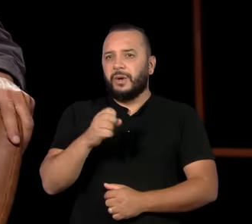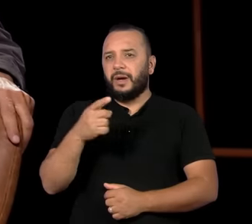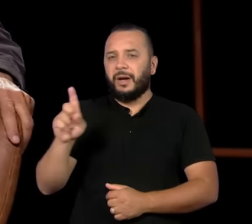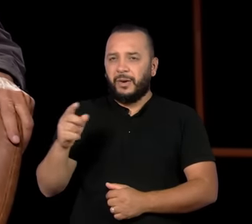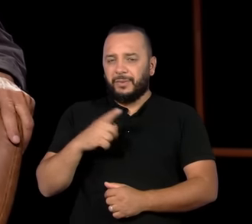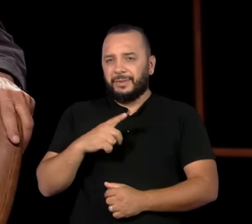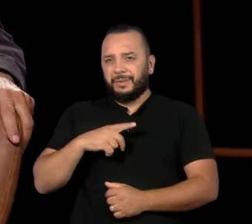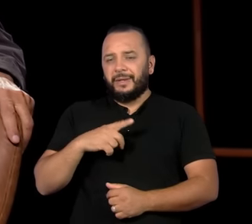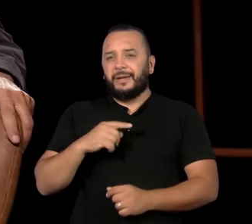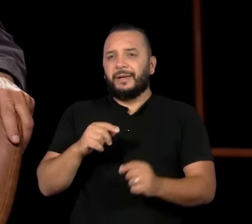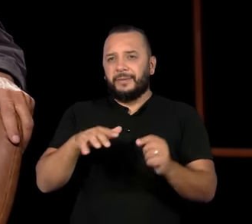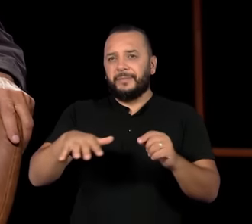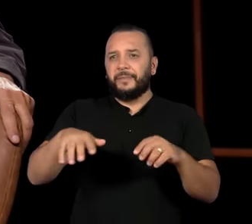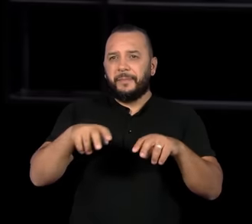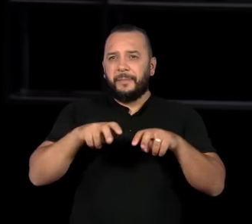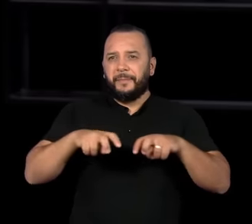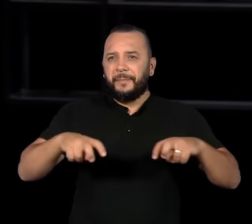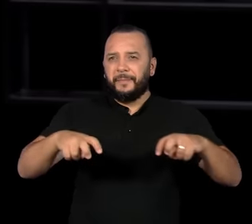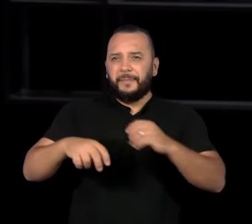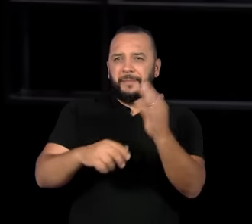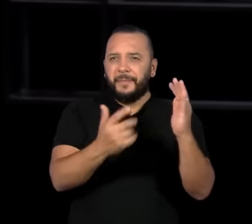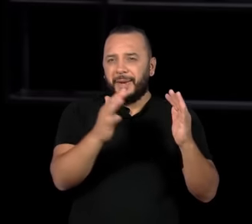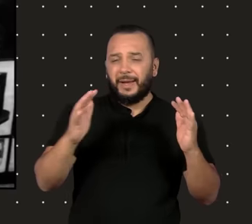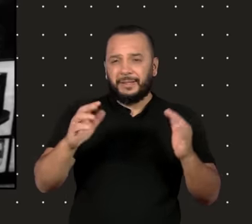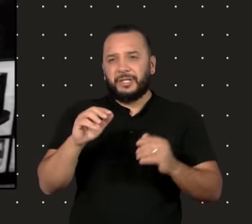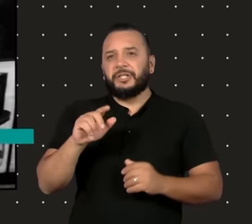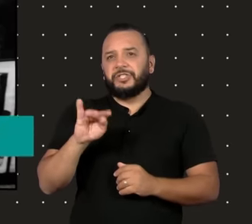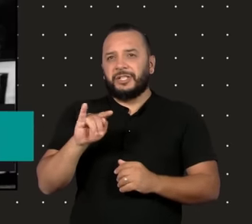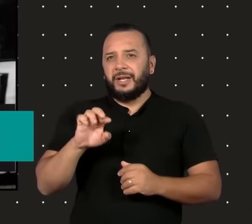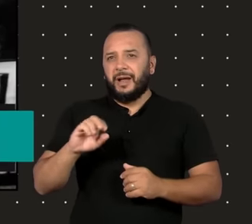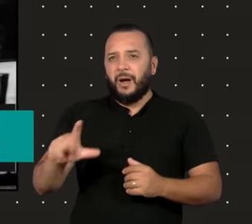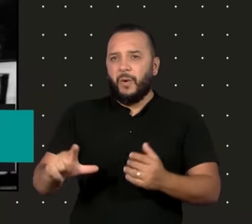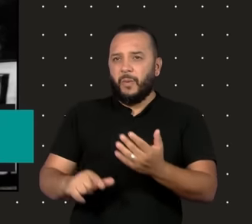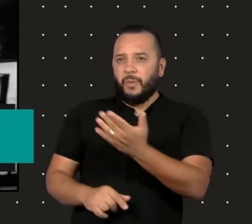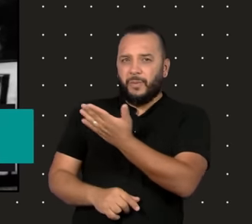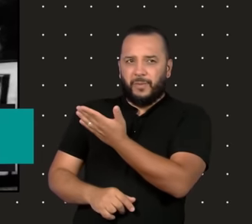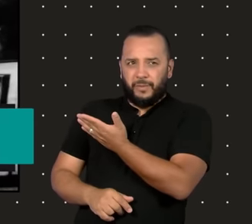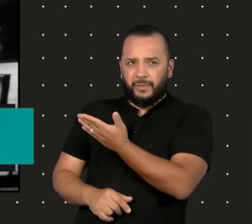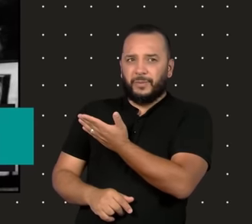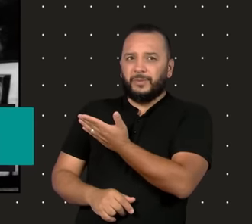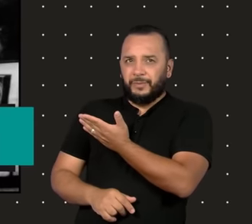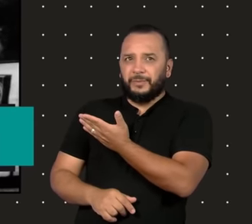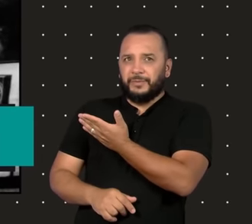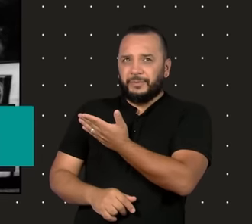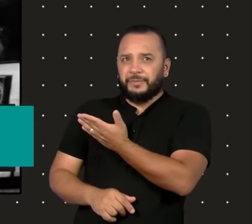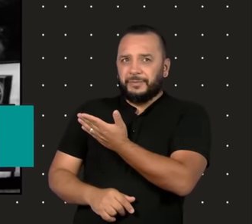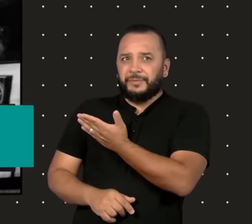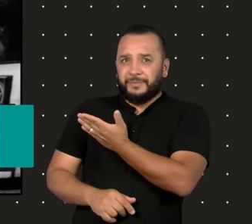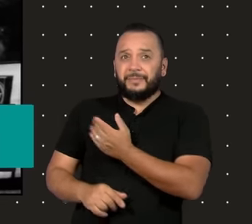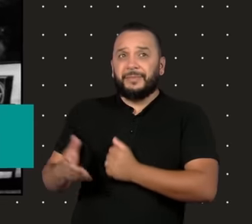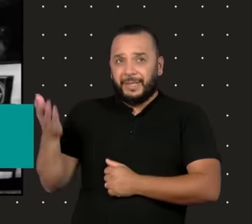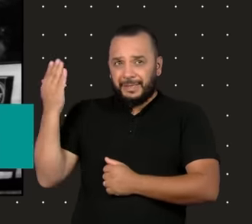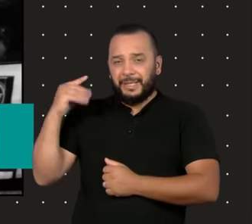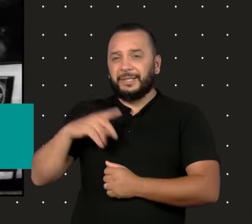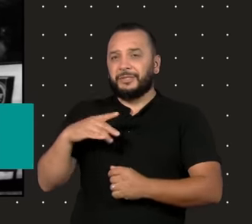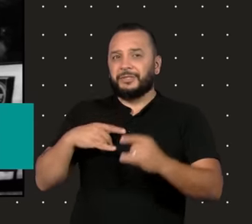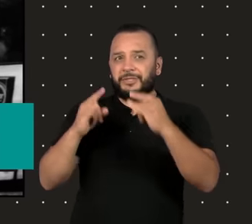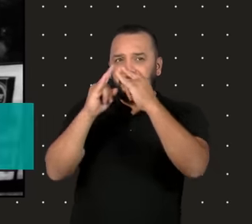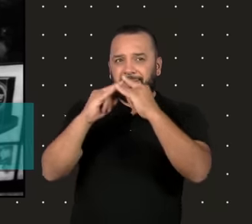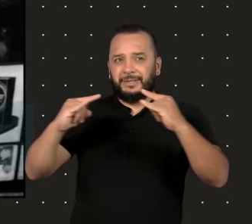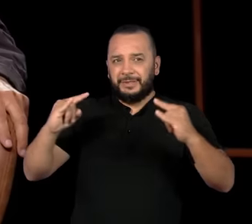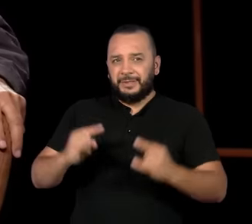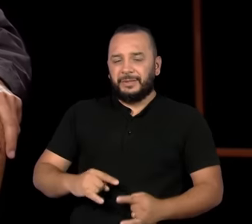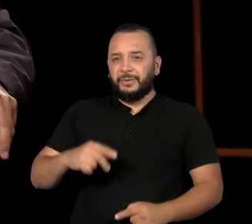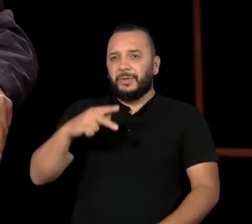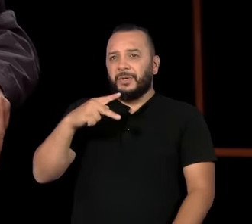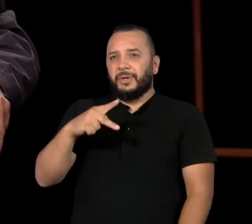General Olímpio da Silveira. Isso, lá no finzinho da São João. Exatamente. É. Onde estava estabelecido ali o Circo Piolim. E eu